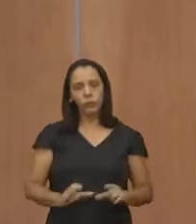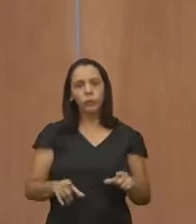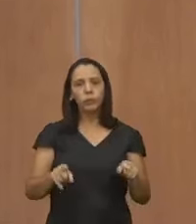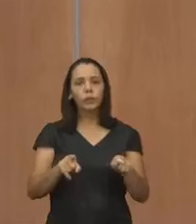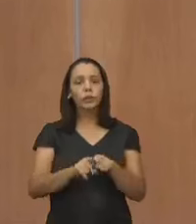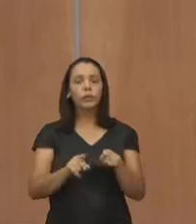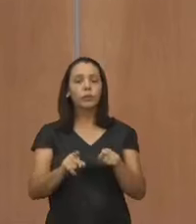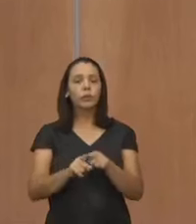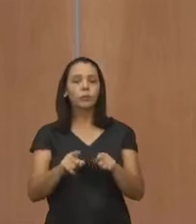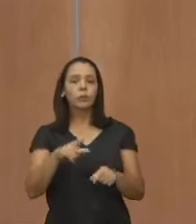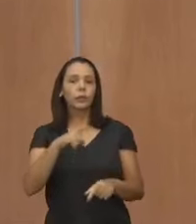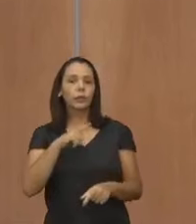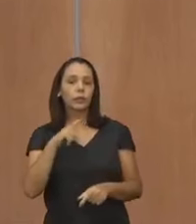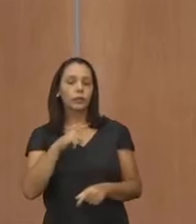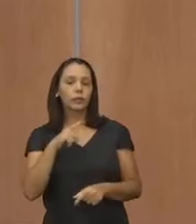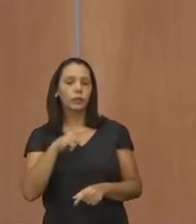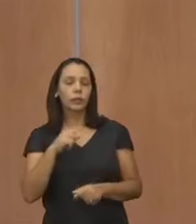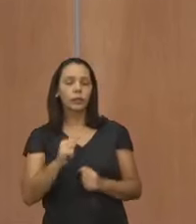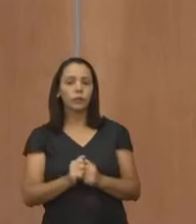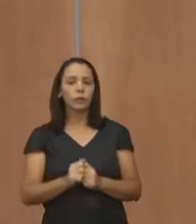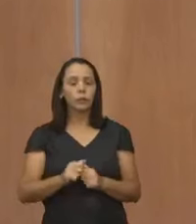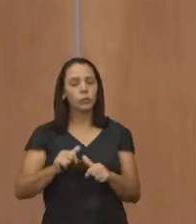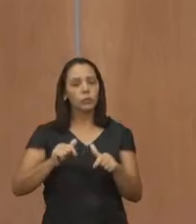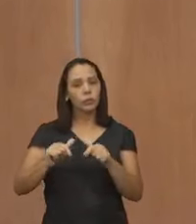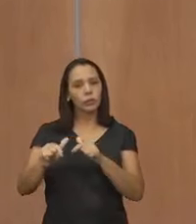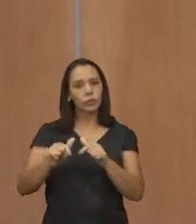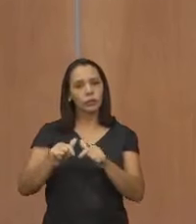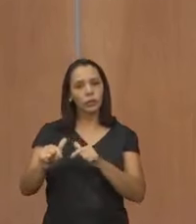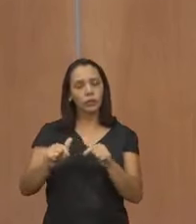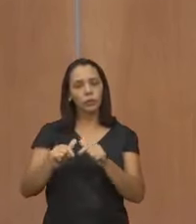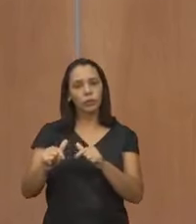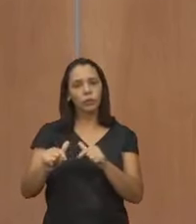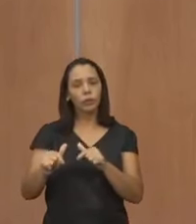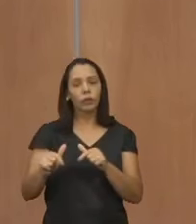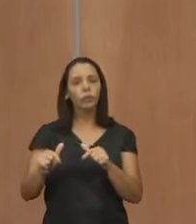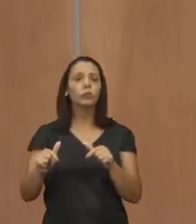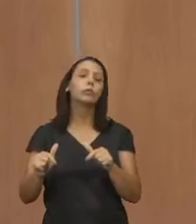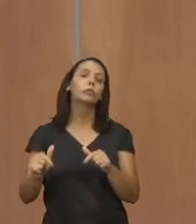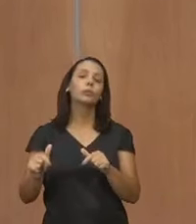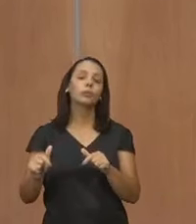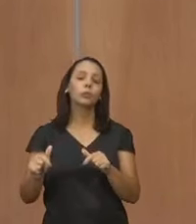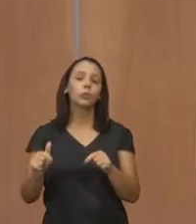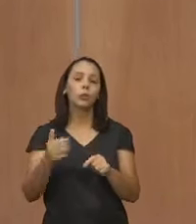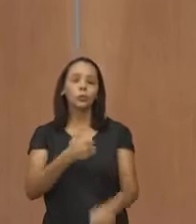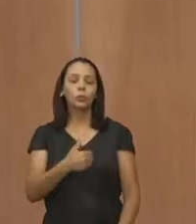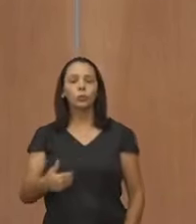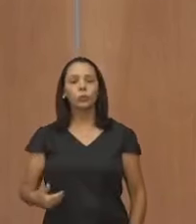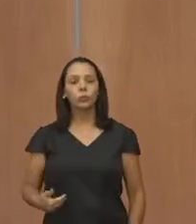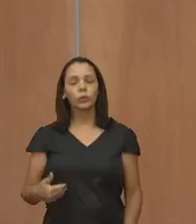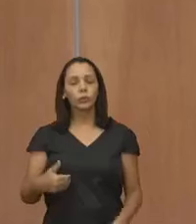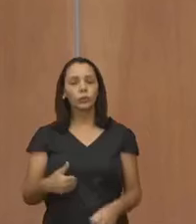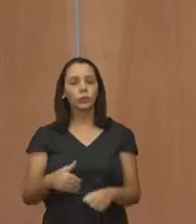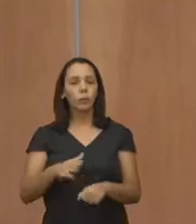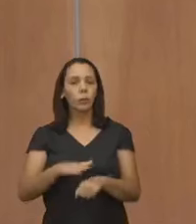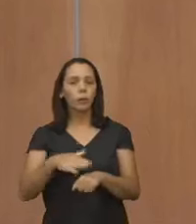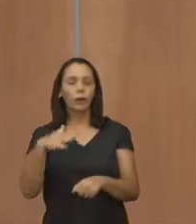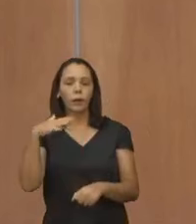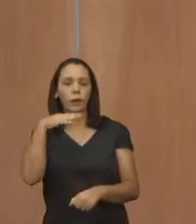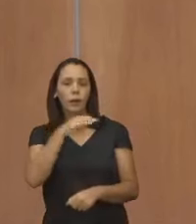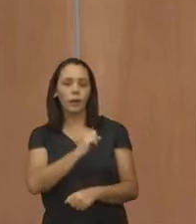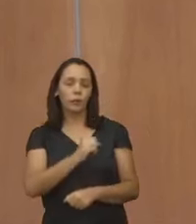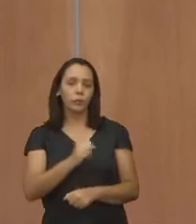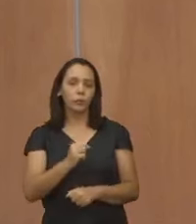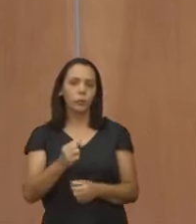a oferta de serviços públicos de forma mais ágil, eficiente e acessível às